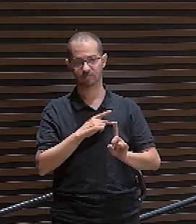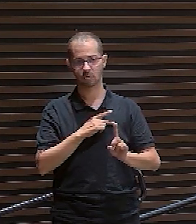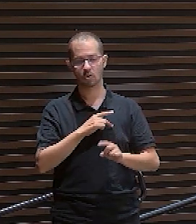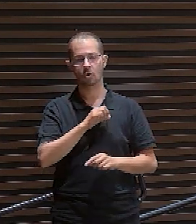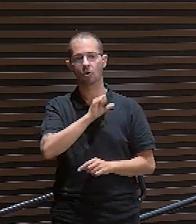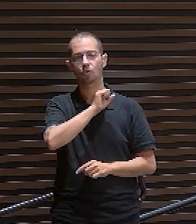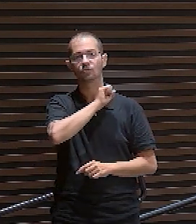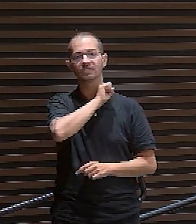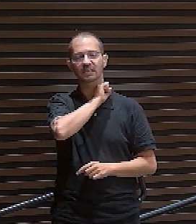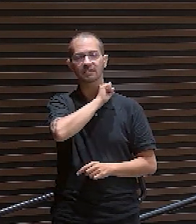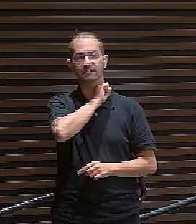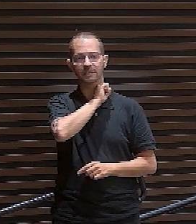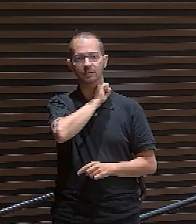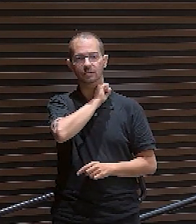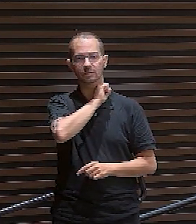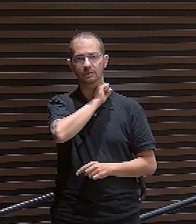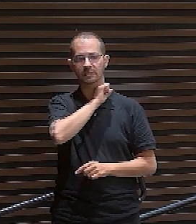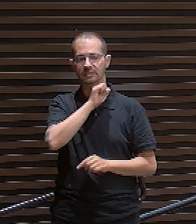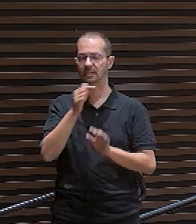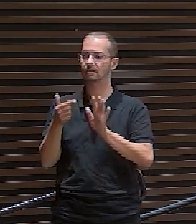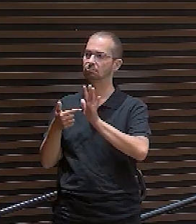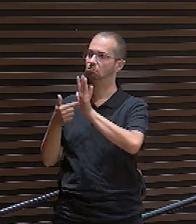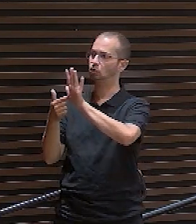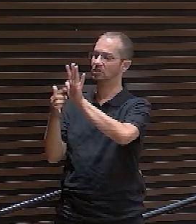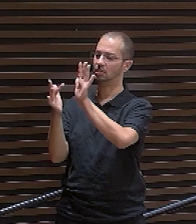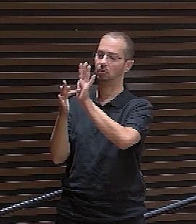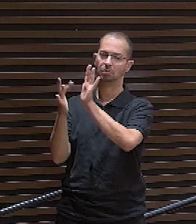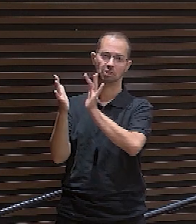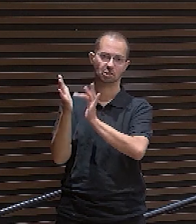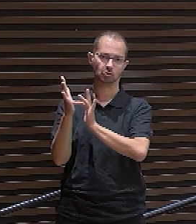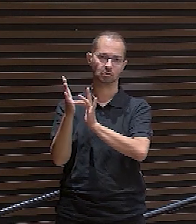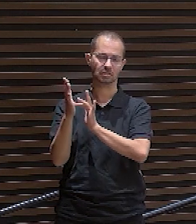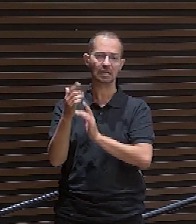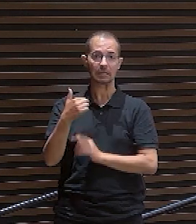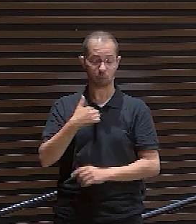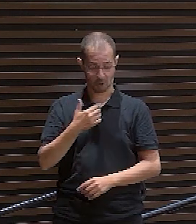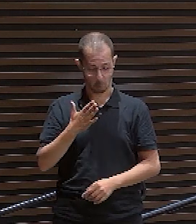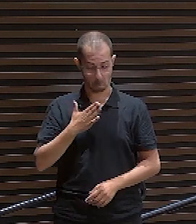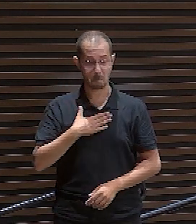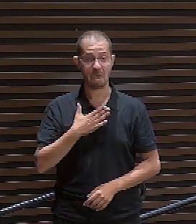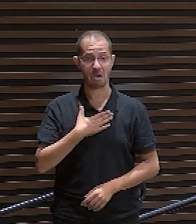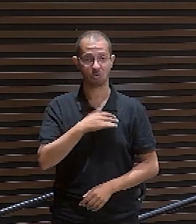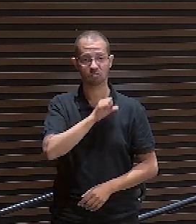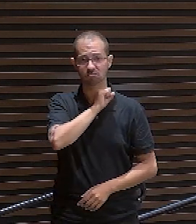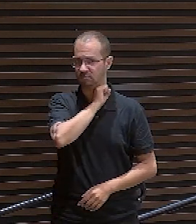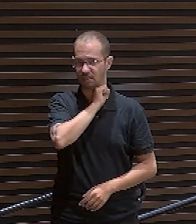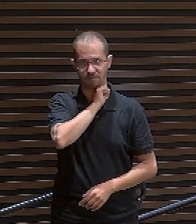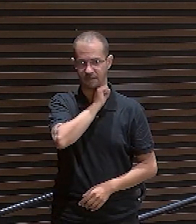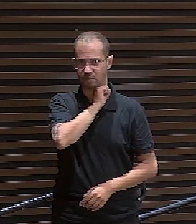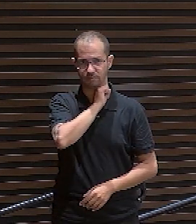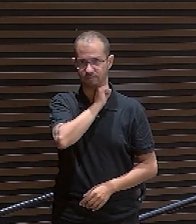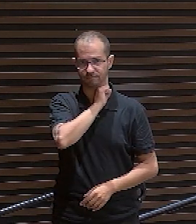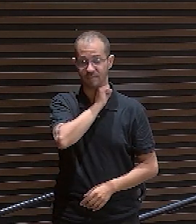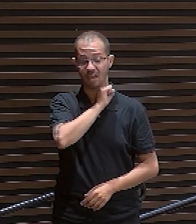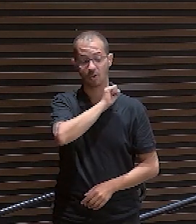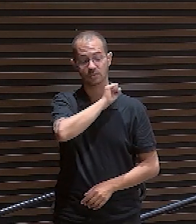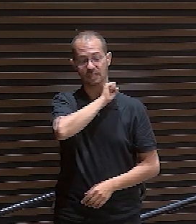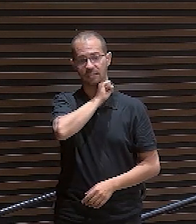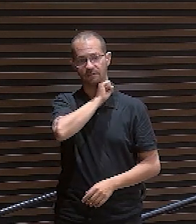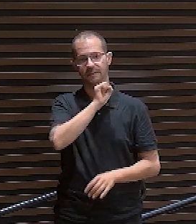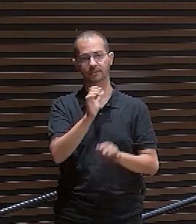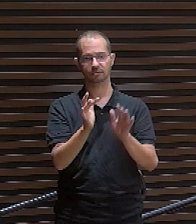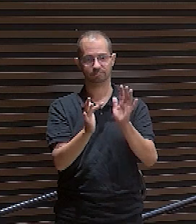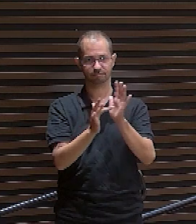sacrifício. Isso está apontando para Jesus. Não é o meu sacrifício, é o sacrifício de